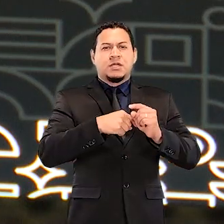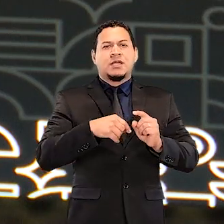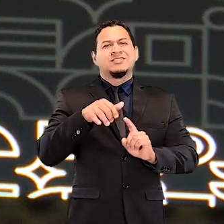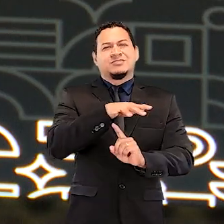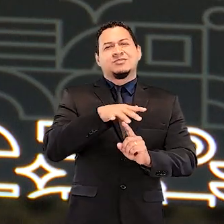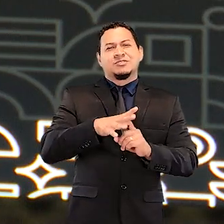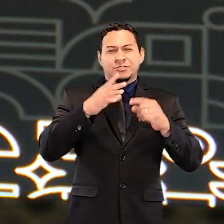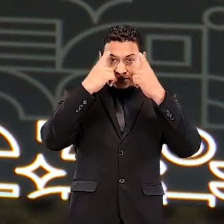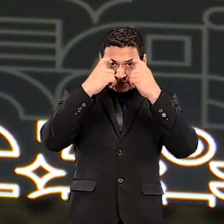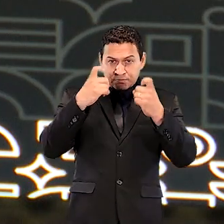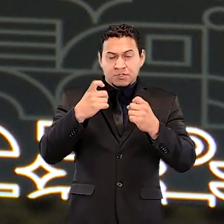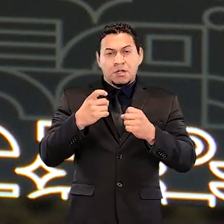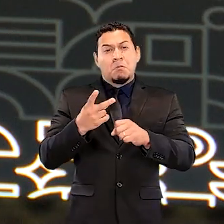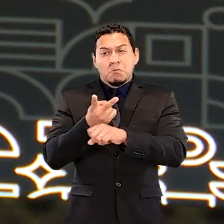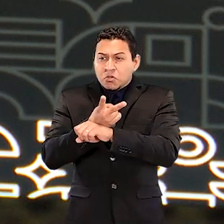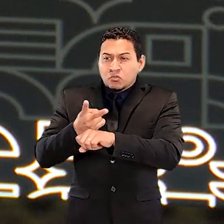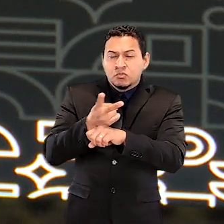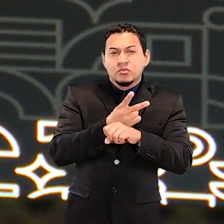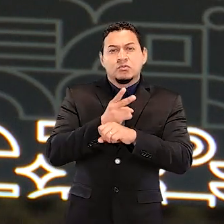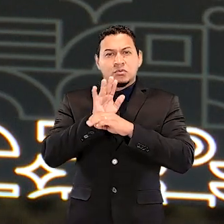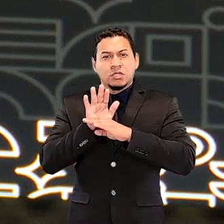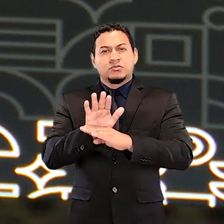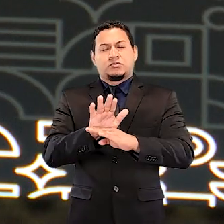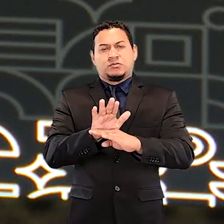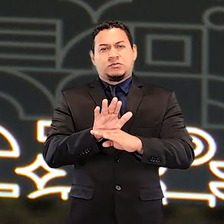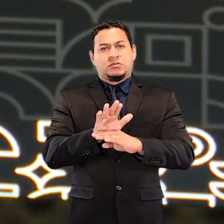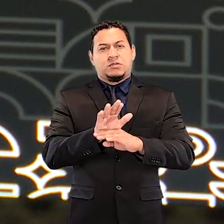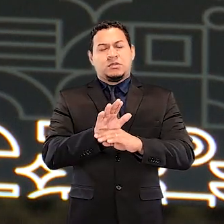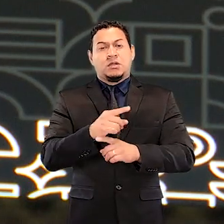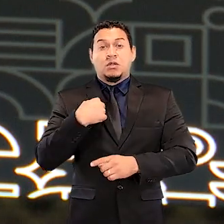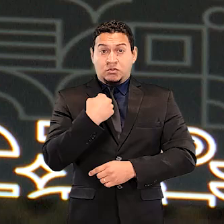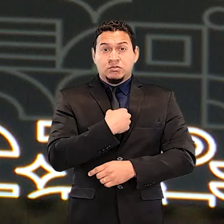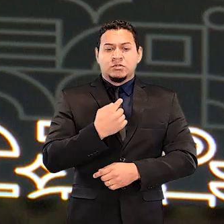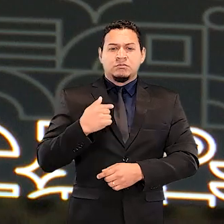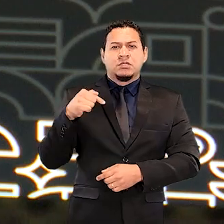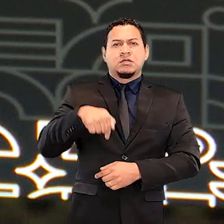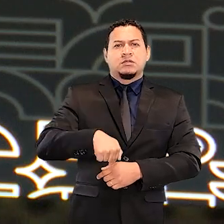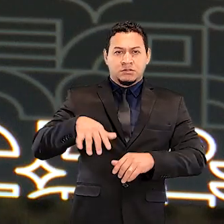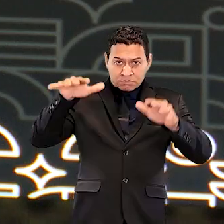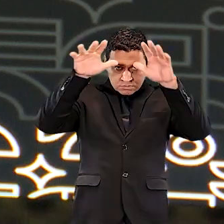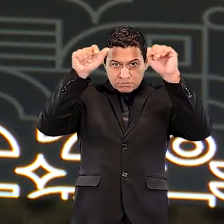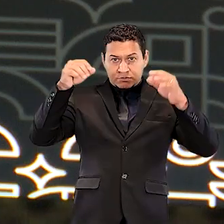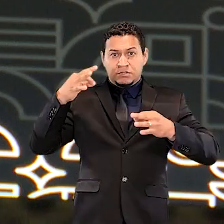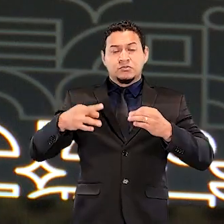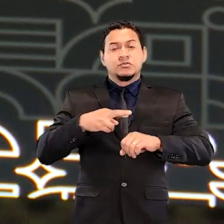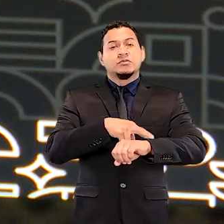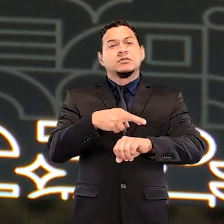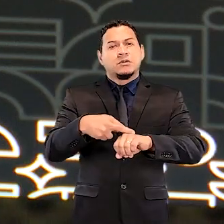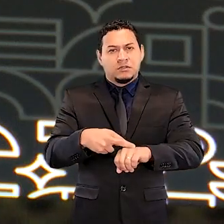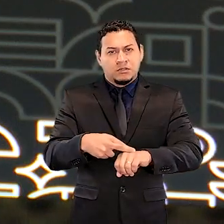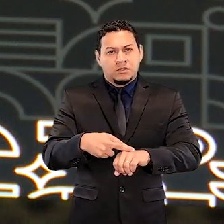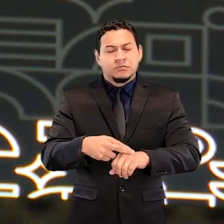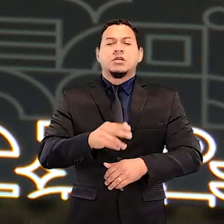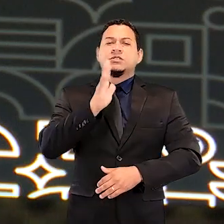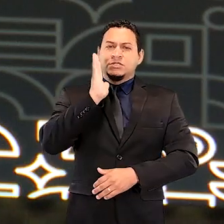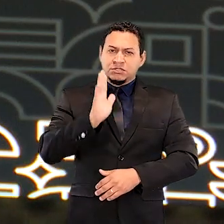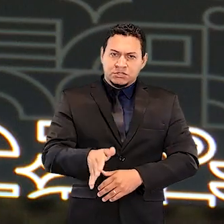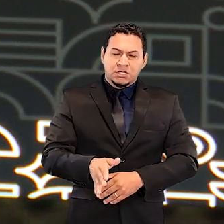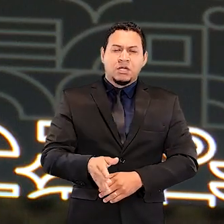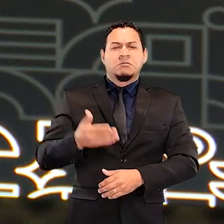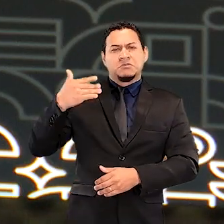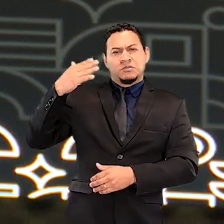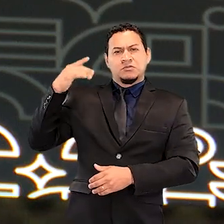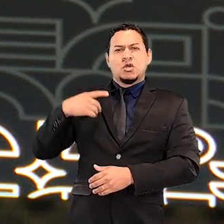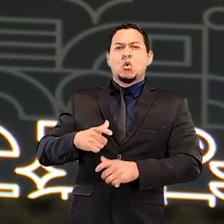violência. Busque ajuda. Nós estamos aqui no Tribunal de Justiça de Roraima. Roraima já foi